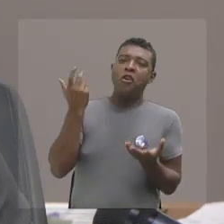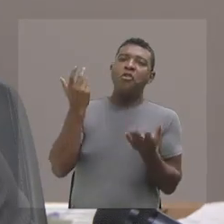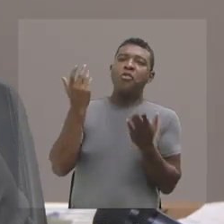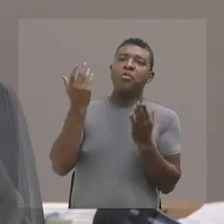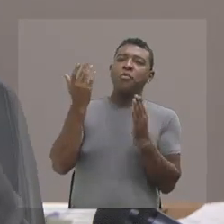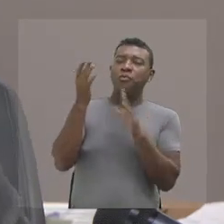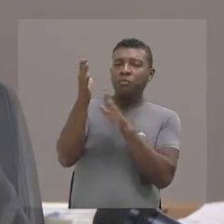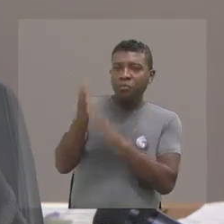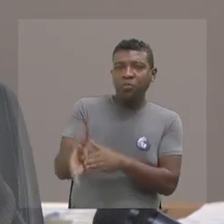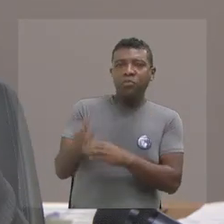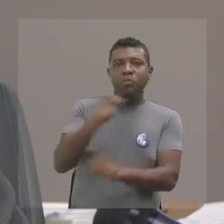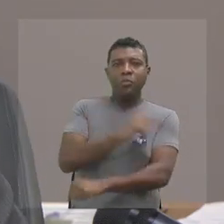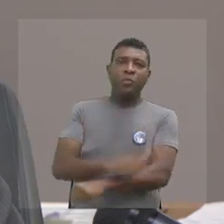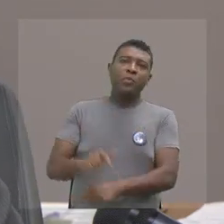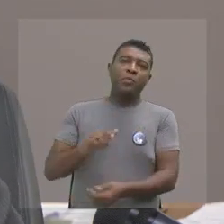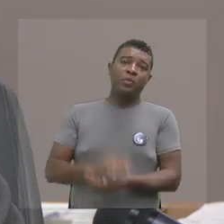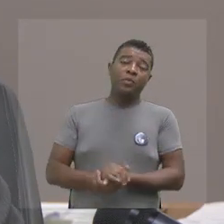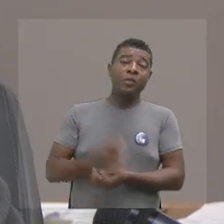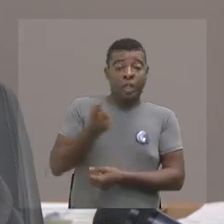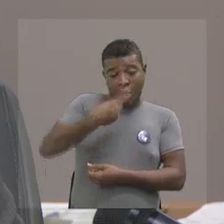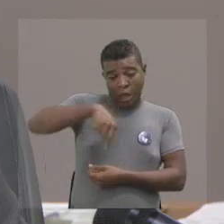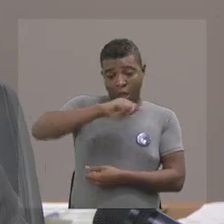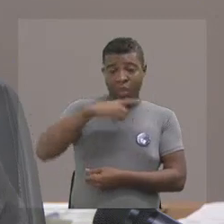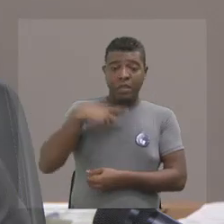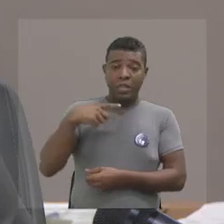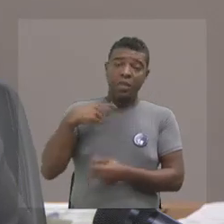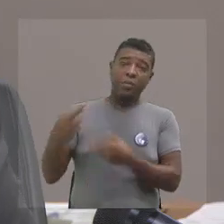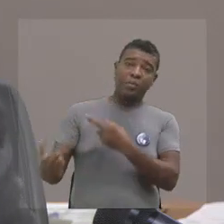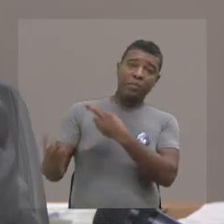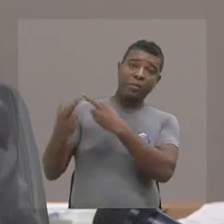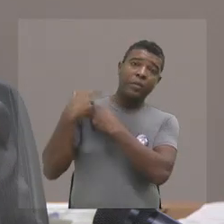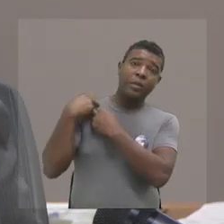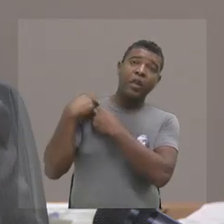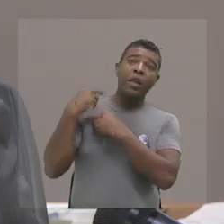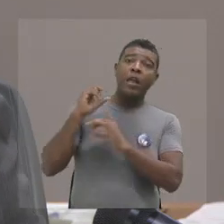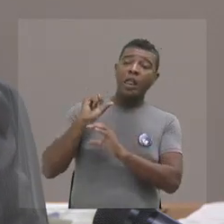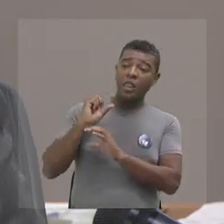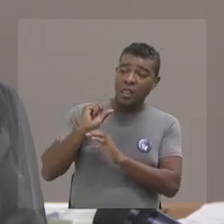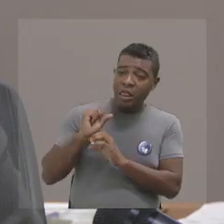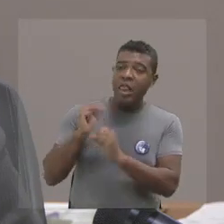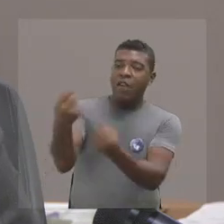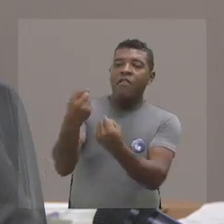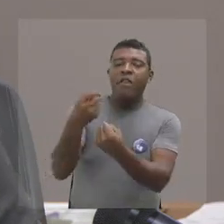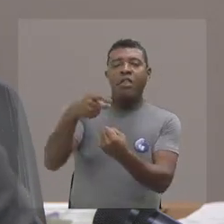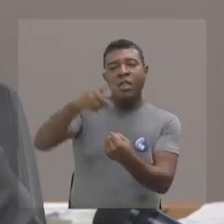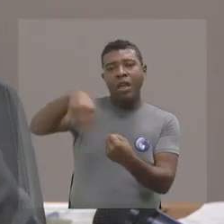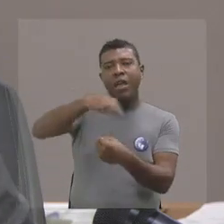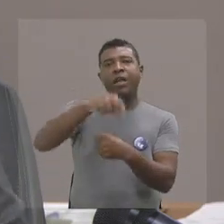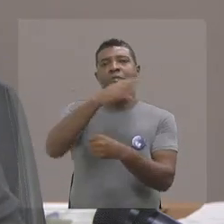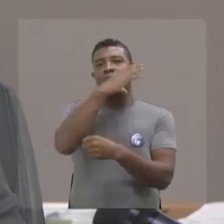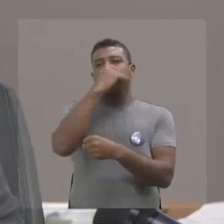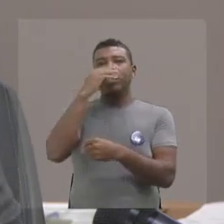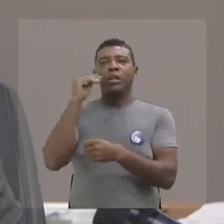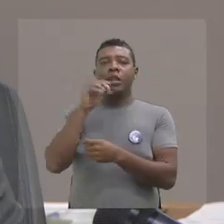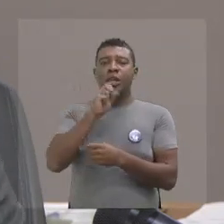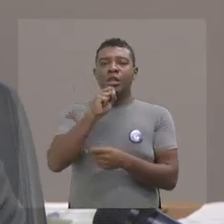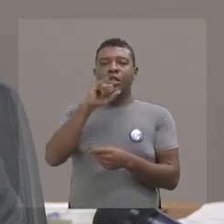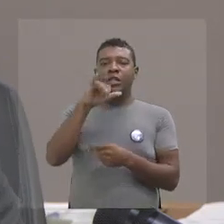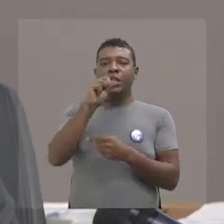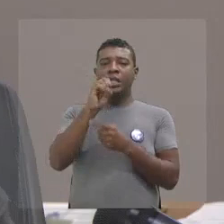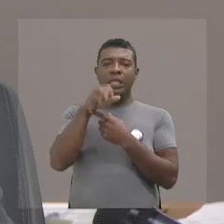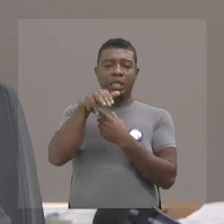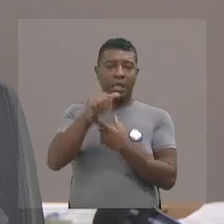nós temos o dever de defender o servidores do sistema analisar qualquer tipo de denúncia